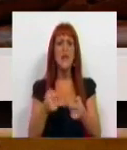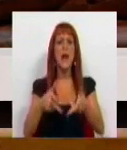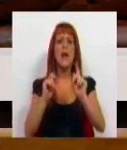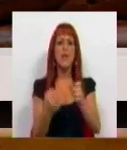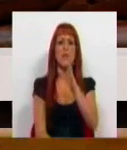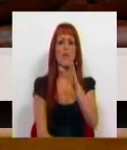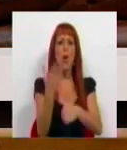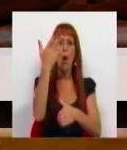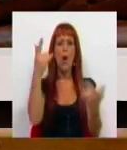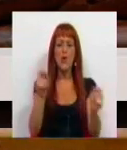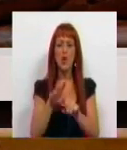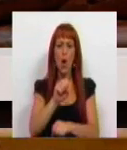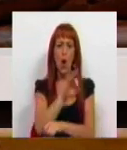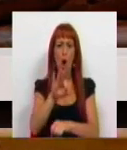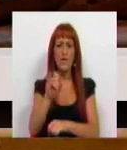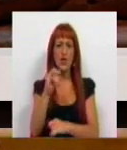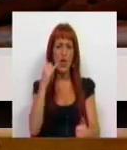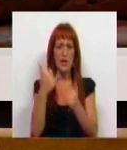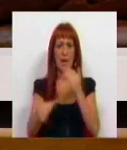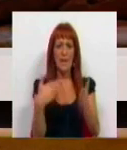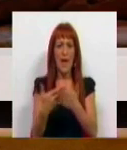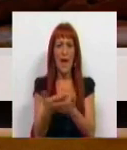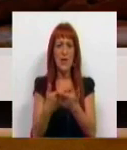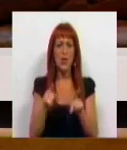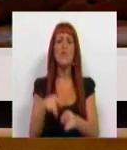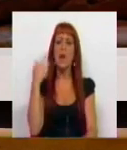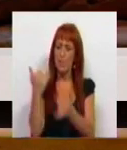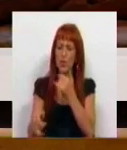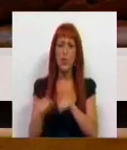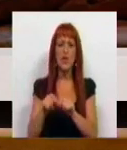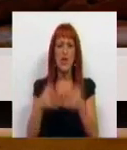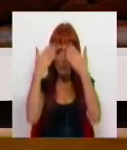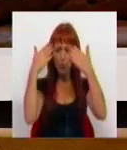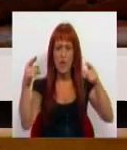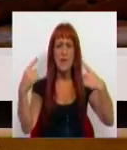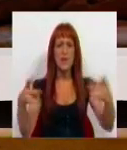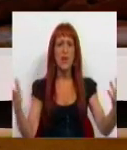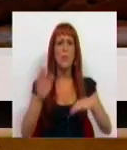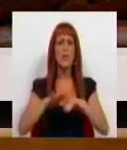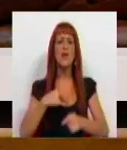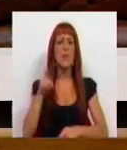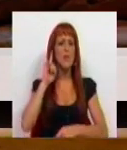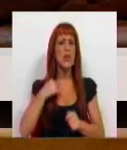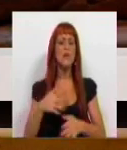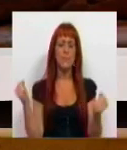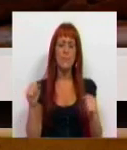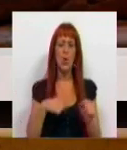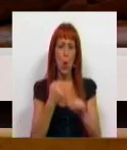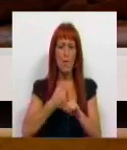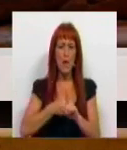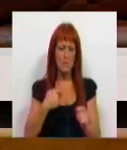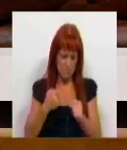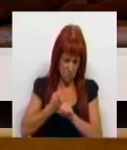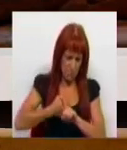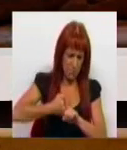livremente constituem. Os offshores são perigosos para as economias e são perigosos para as democracias. Por isso merecem, com certeza, o combate mais